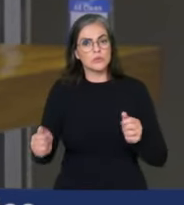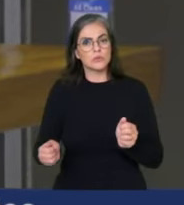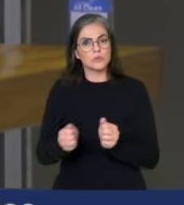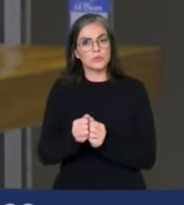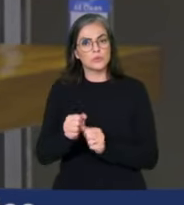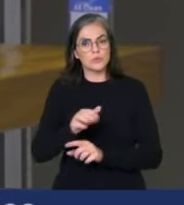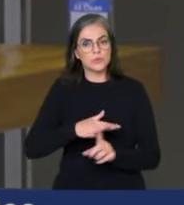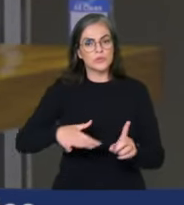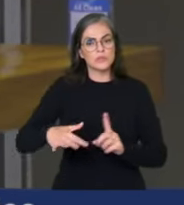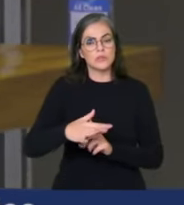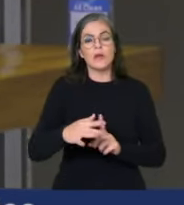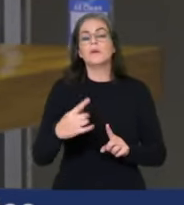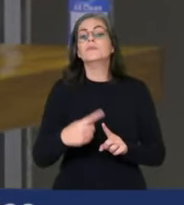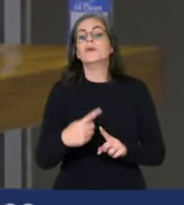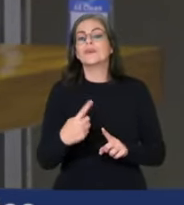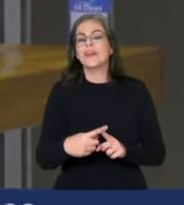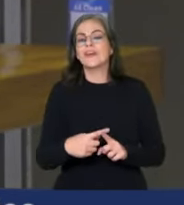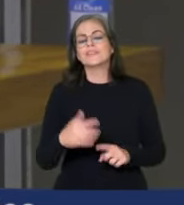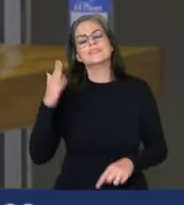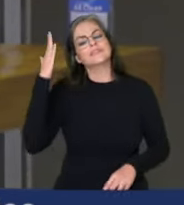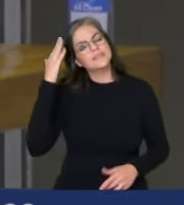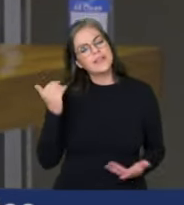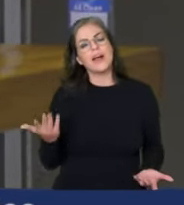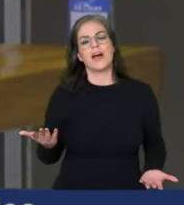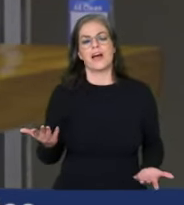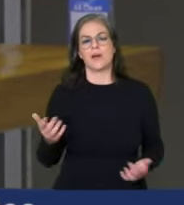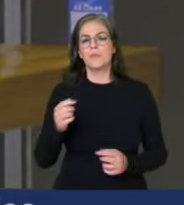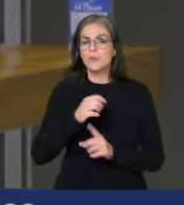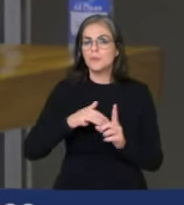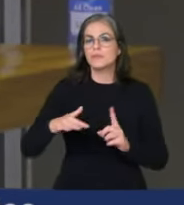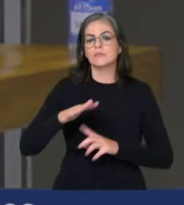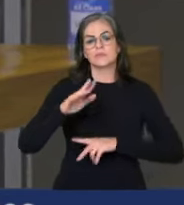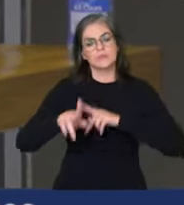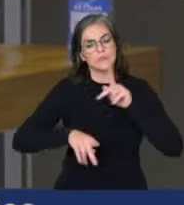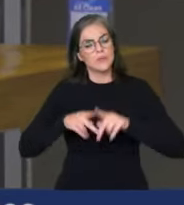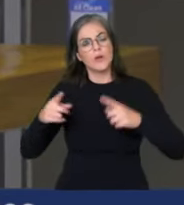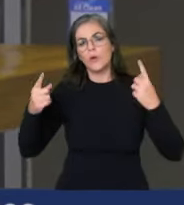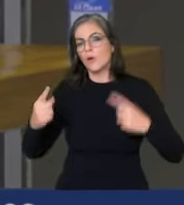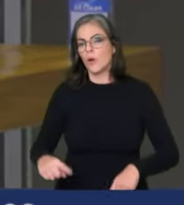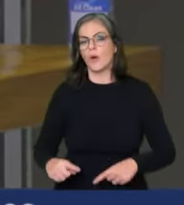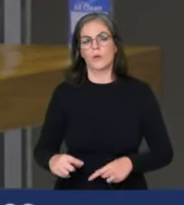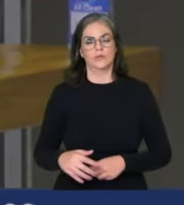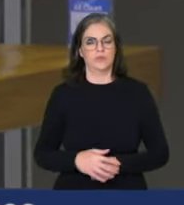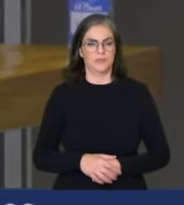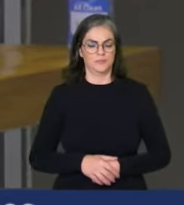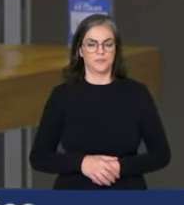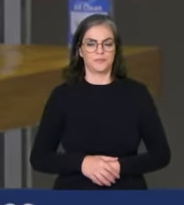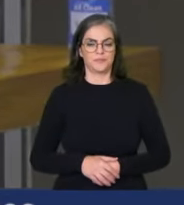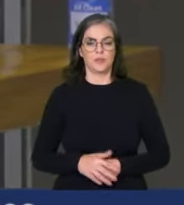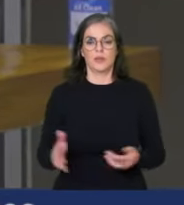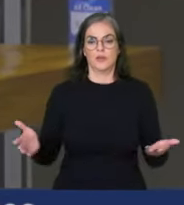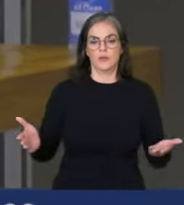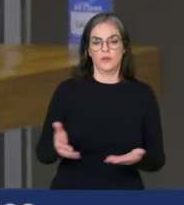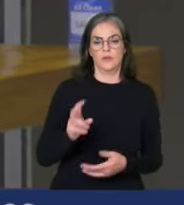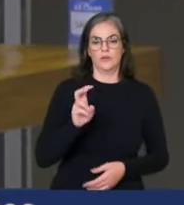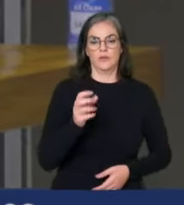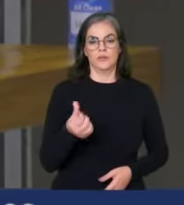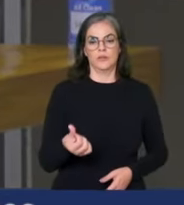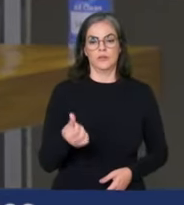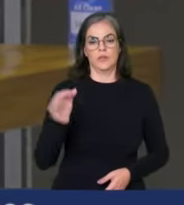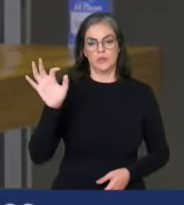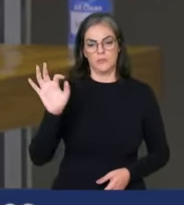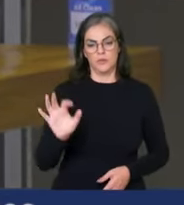que na discussão não ganhariam esse processo. Hoje, 56% da população é